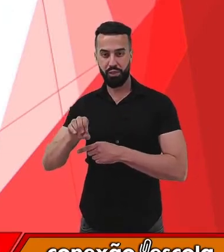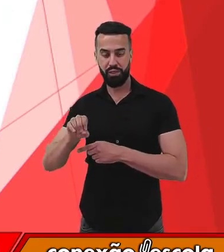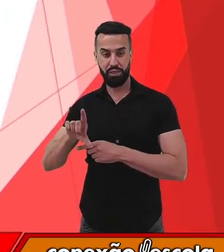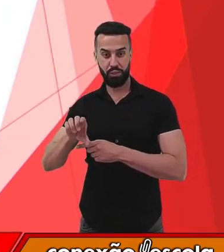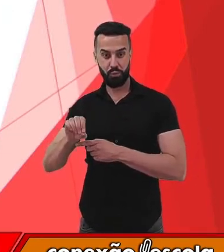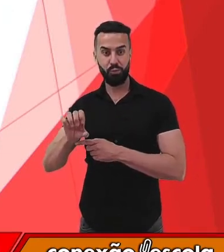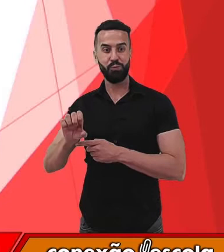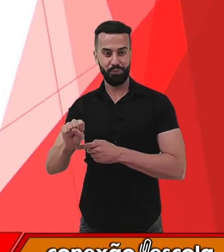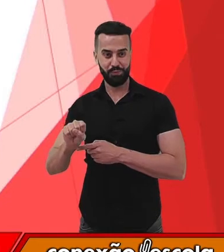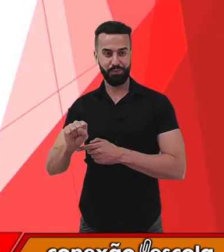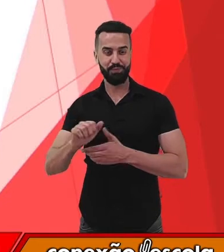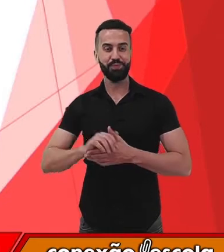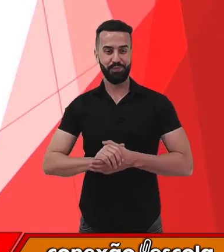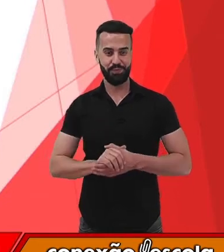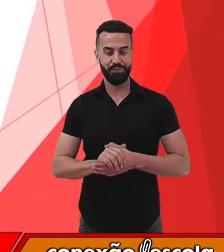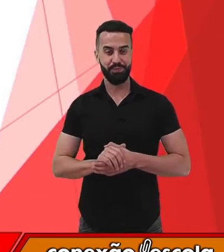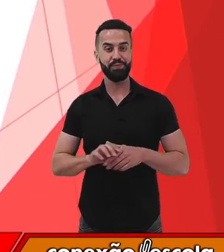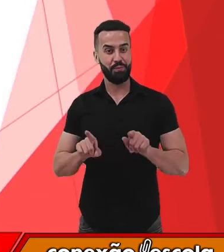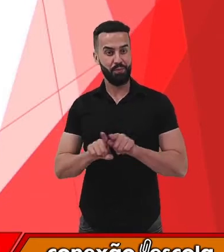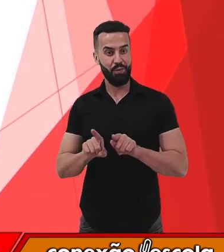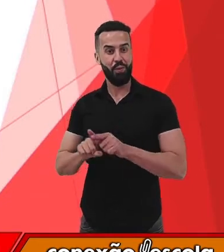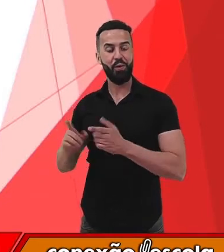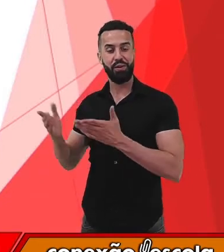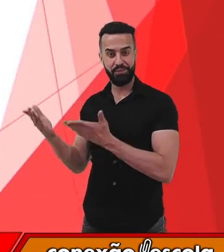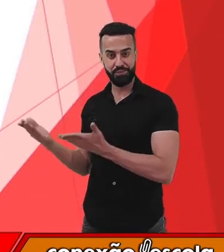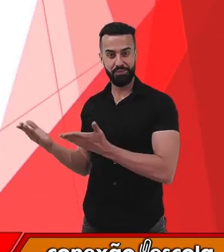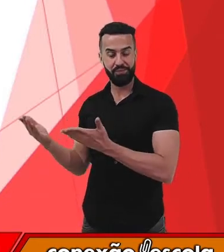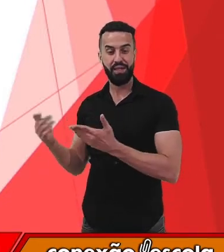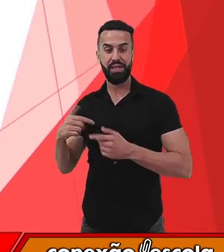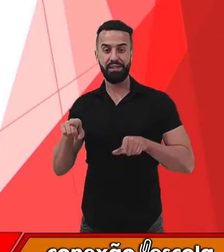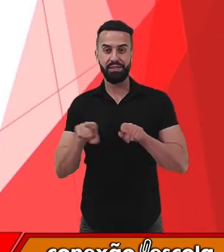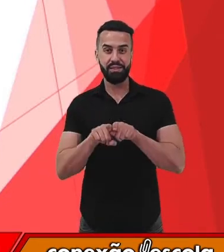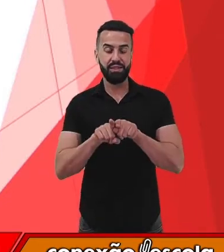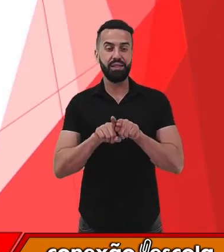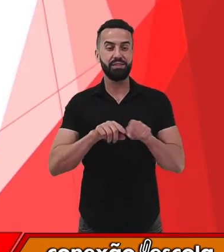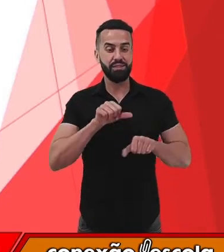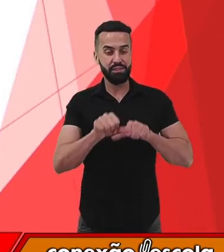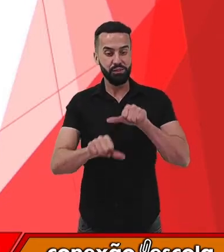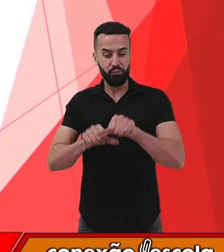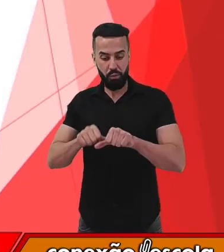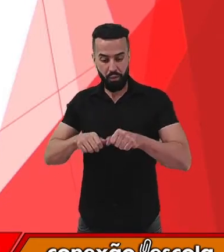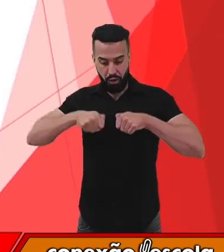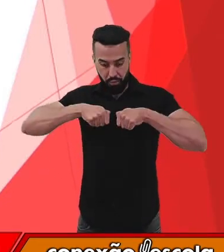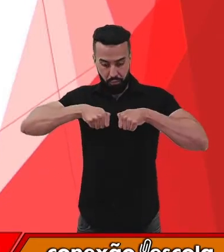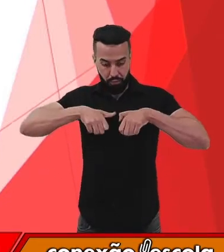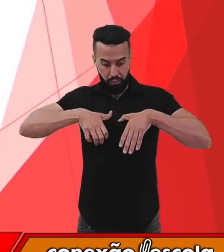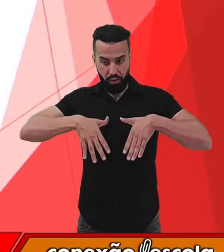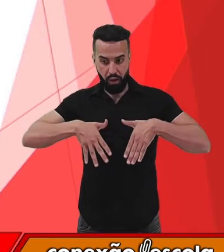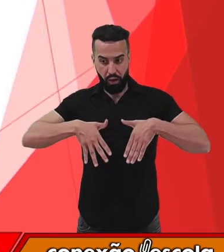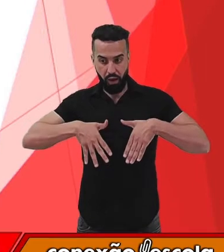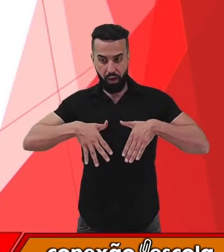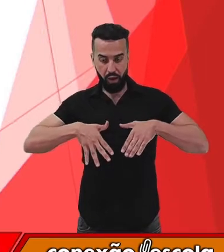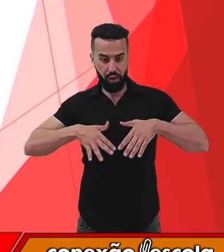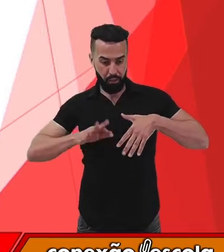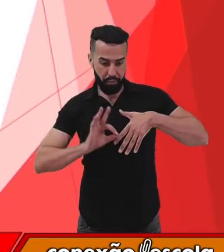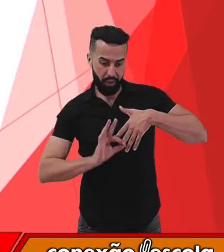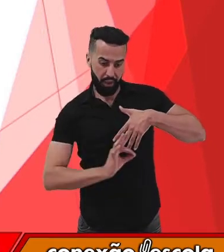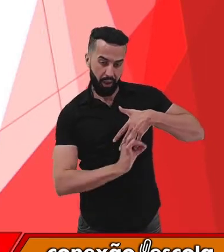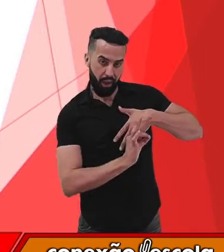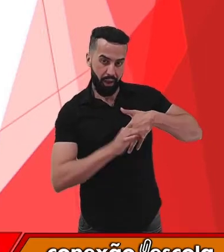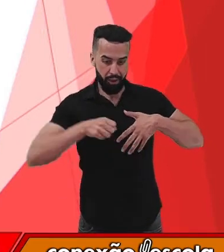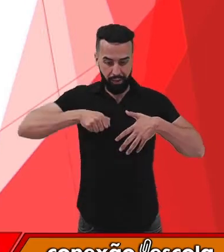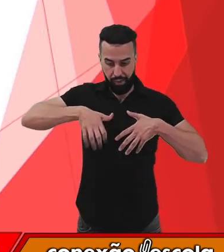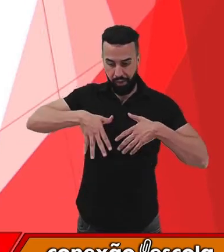E os bronquíolos, por sua vez, se ramificam, terminando nos alvéolos, que são estruturas